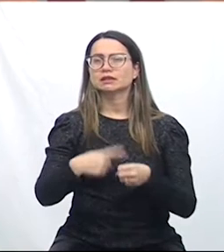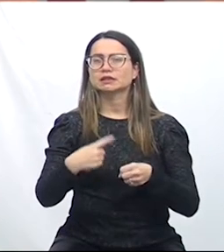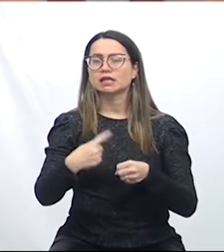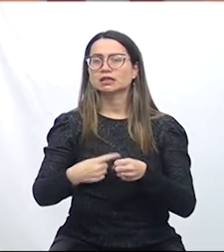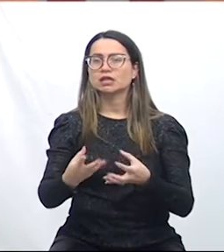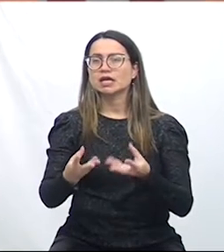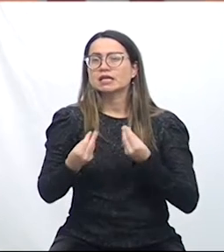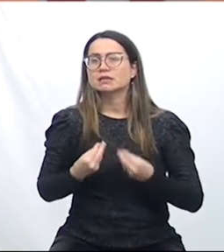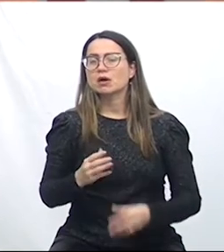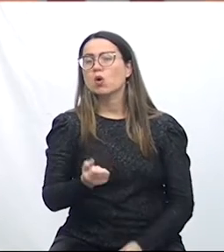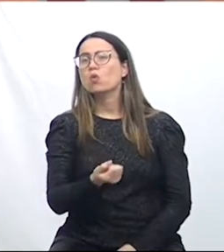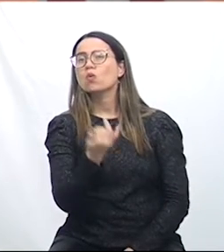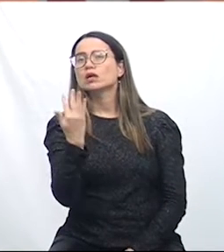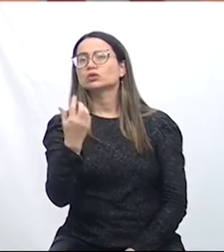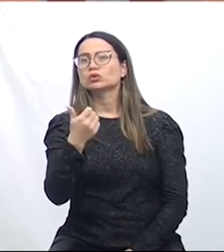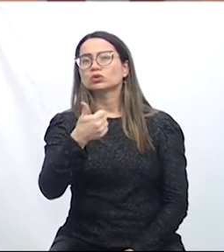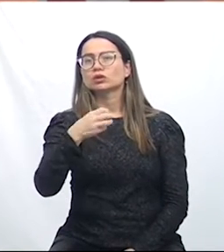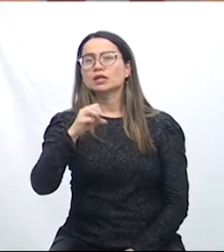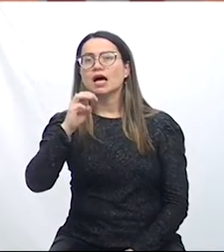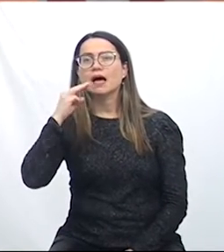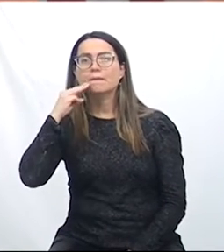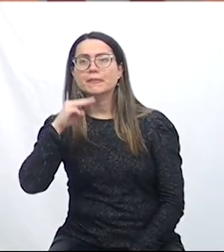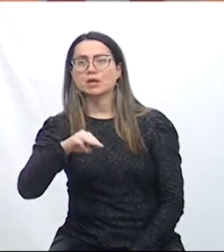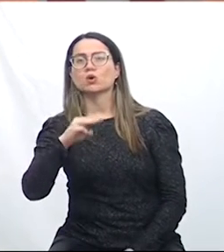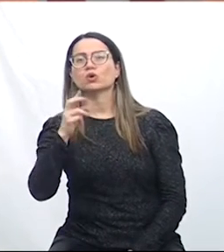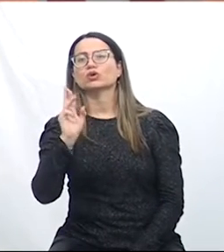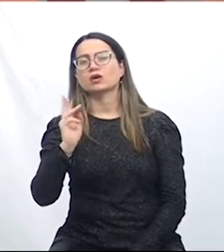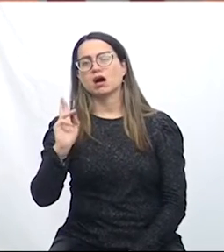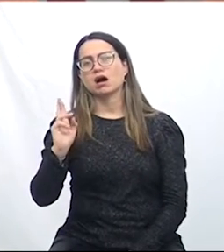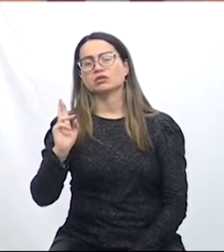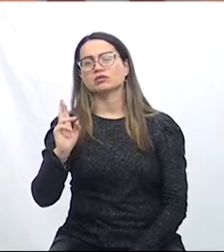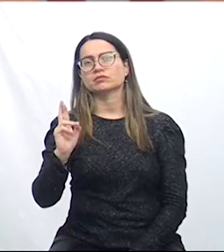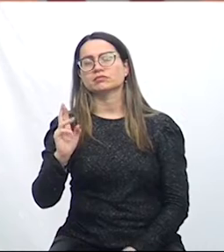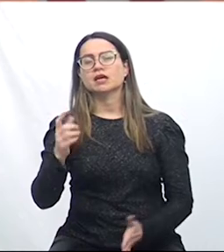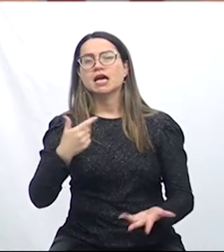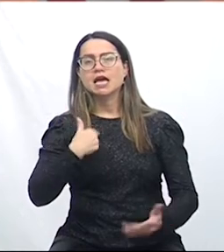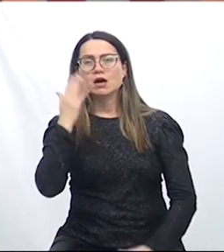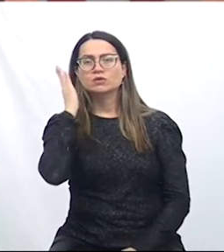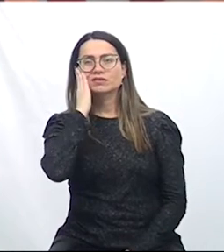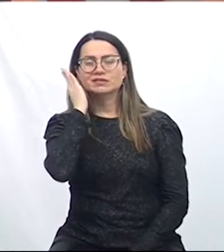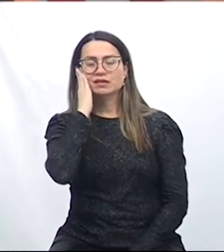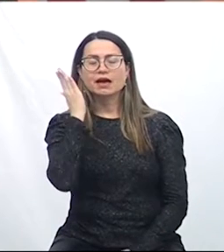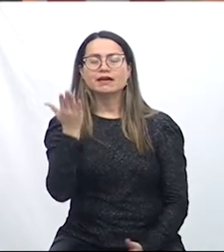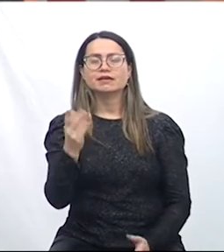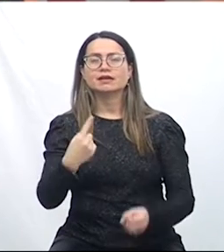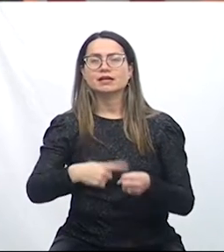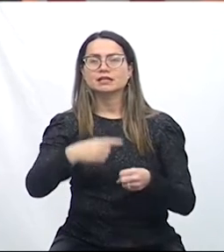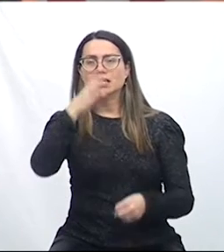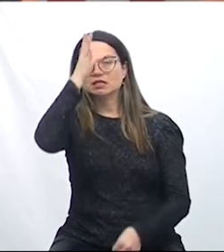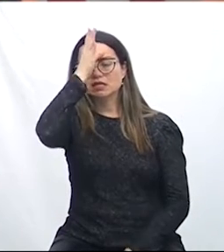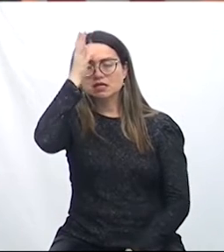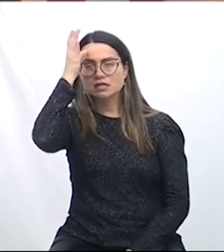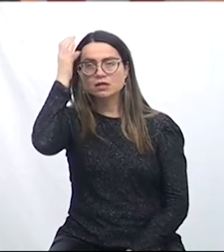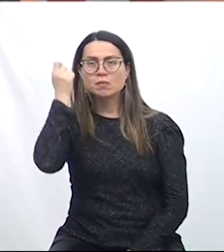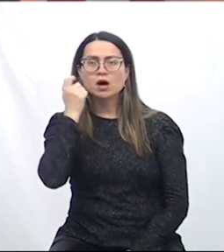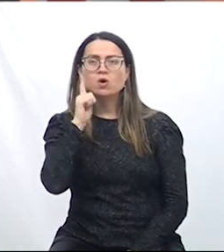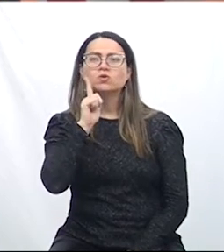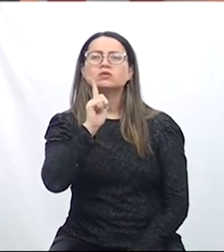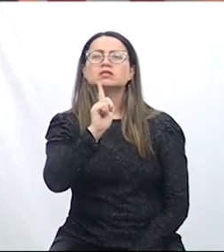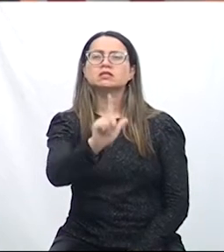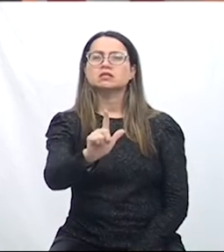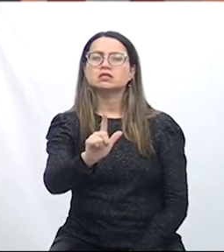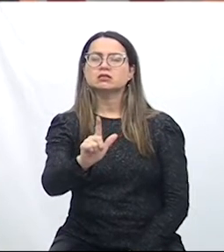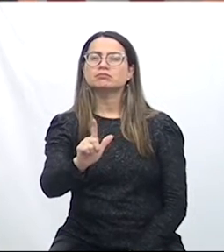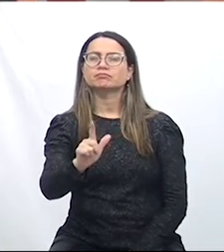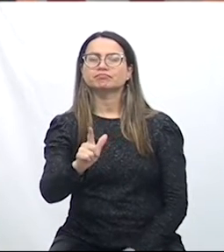Então, trago essas informações porque eu sei quanto o município de Criciúma conseguiu investir,